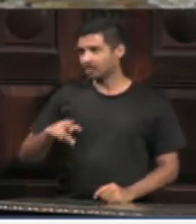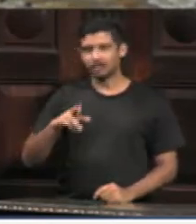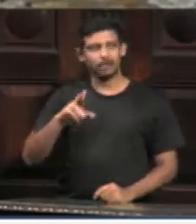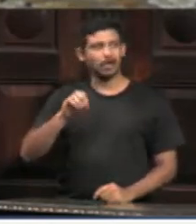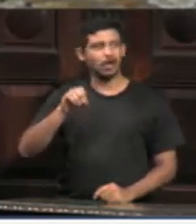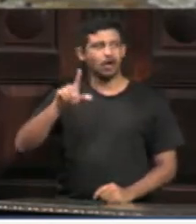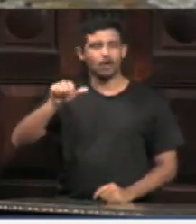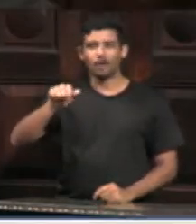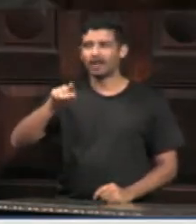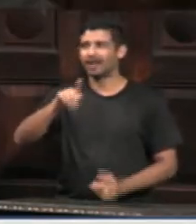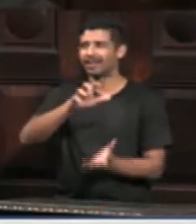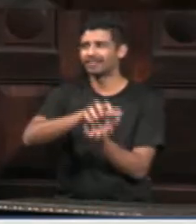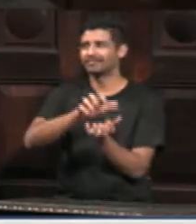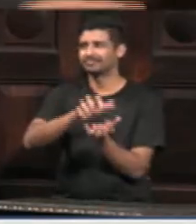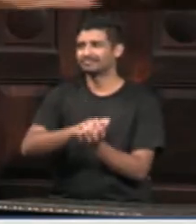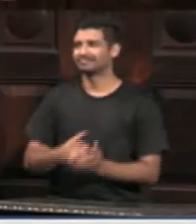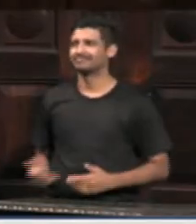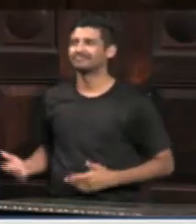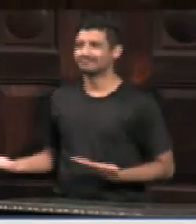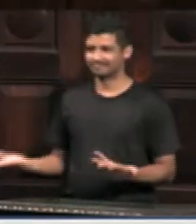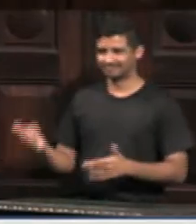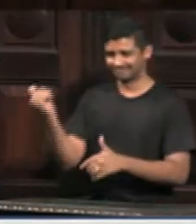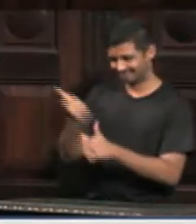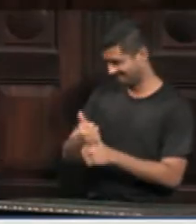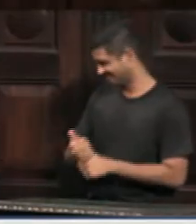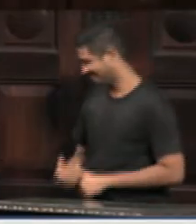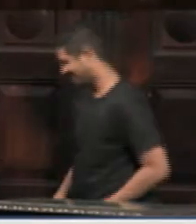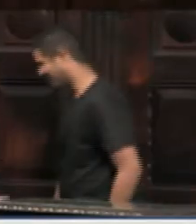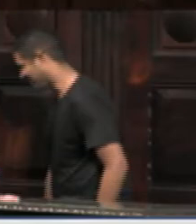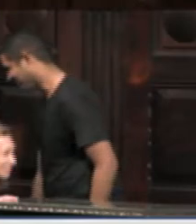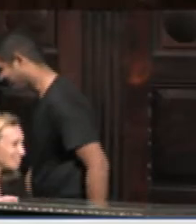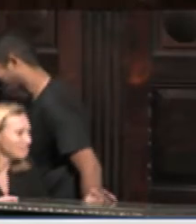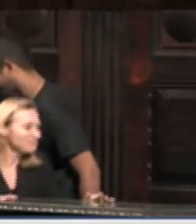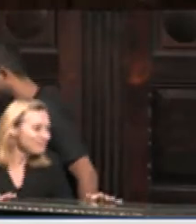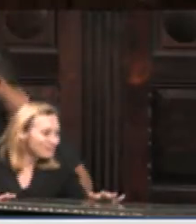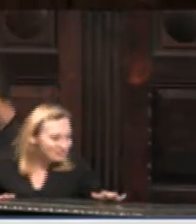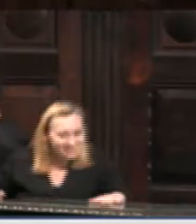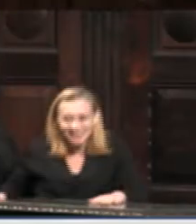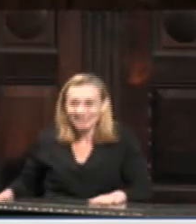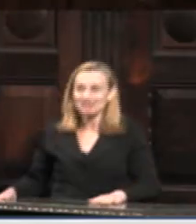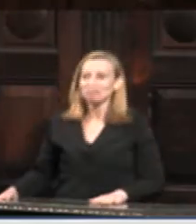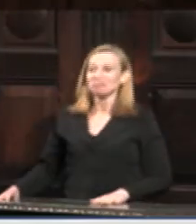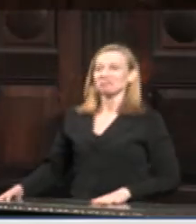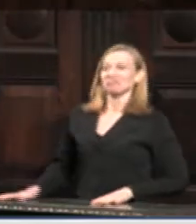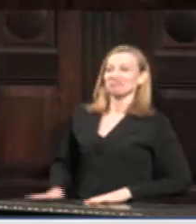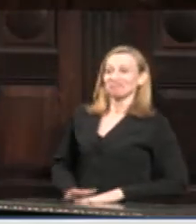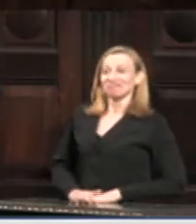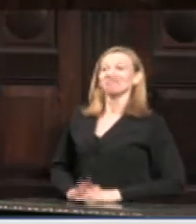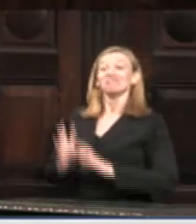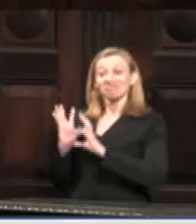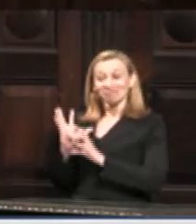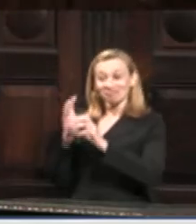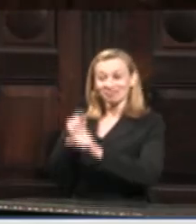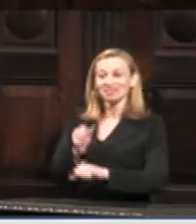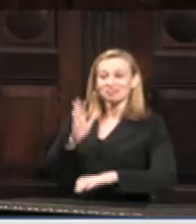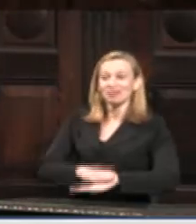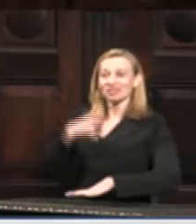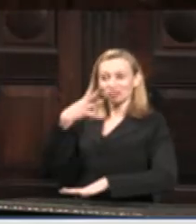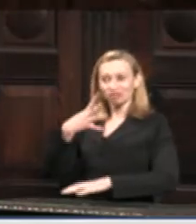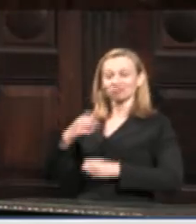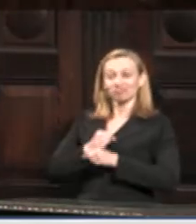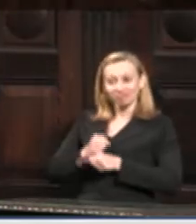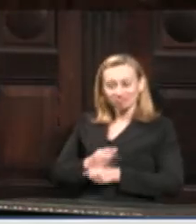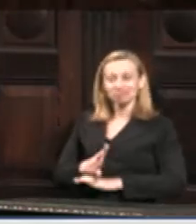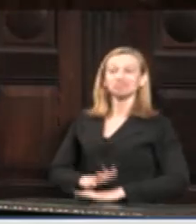Cruz. Bom, concluindo, senhora presidente, há mais de 4 anos atrás,